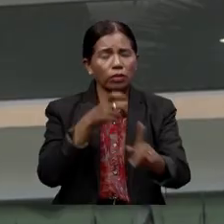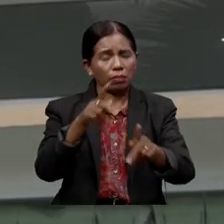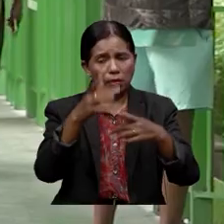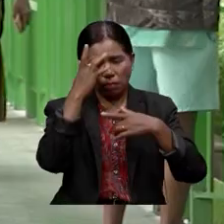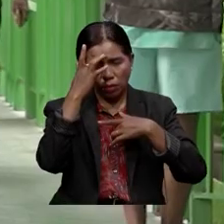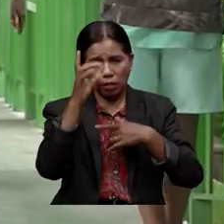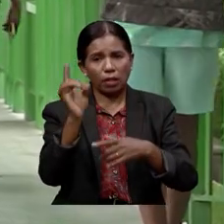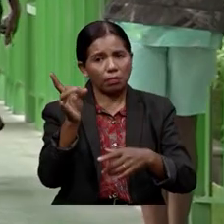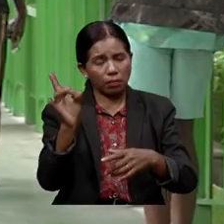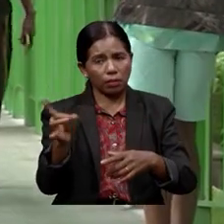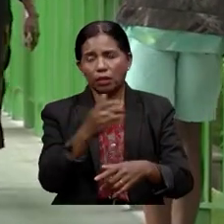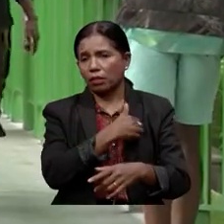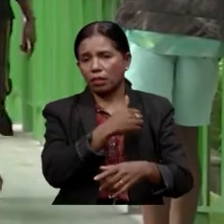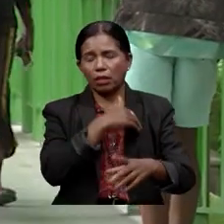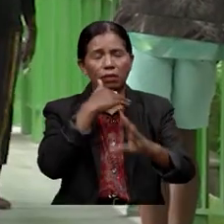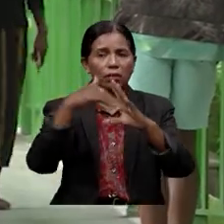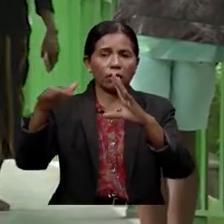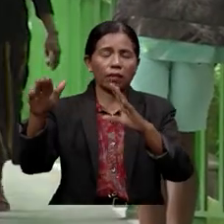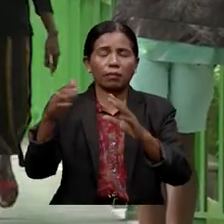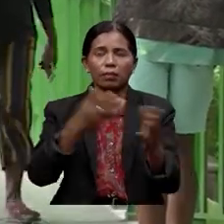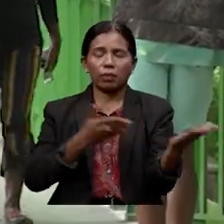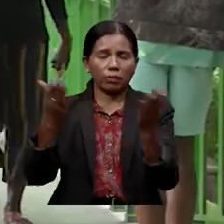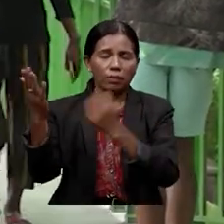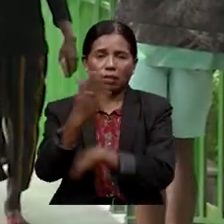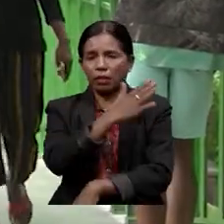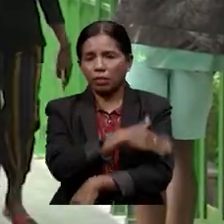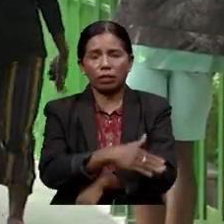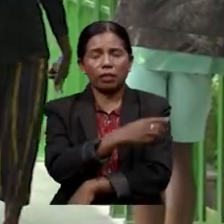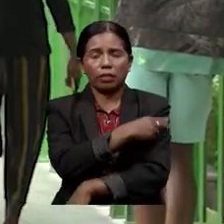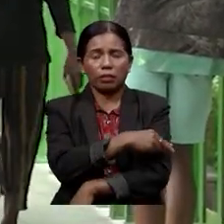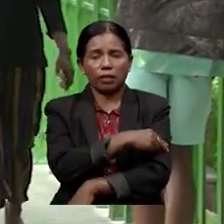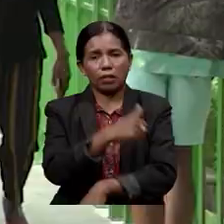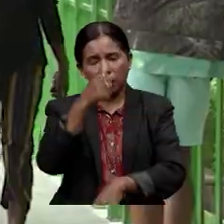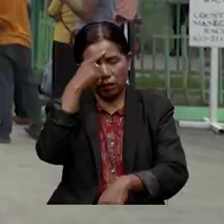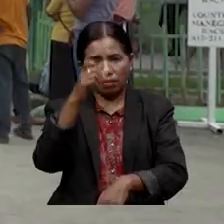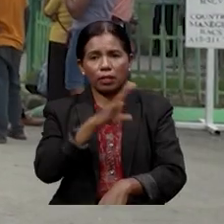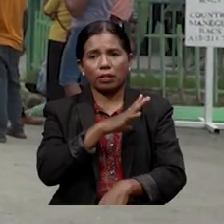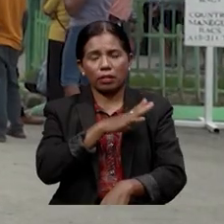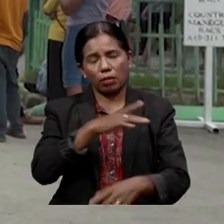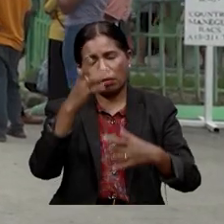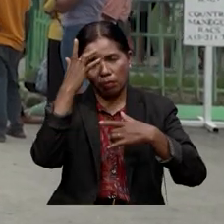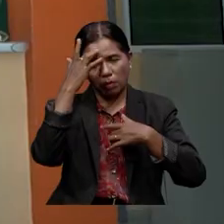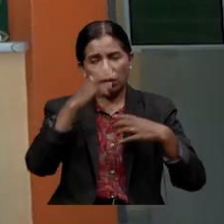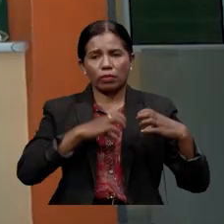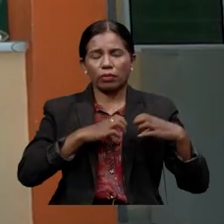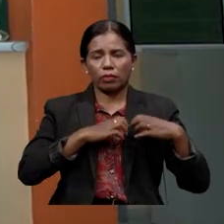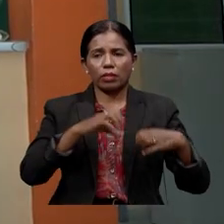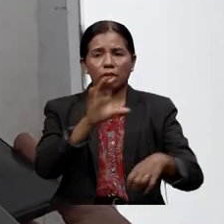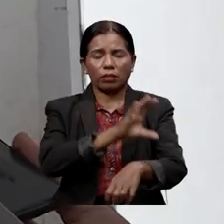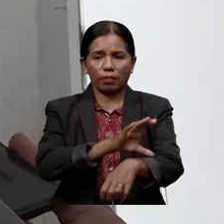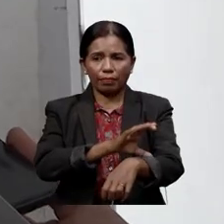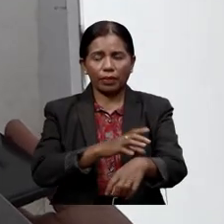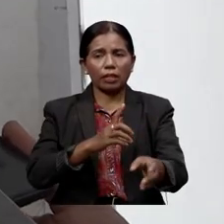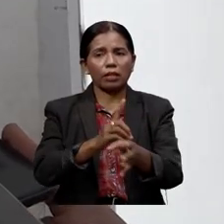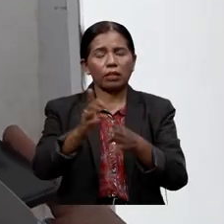aluno Resin Max de transfere, também se reindecisão com o governo, no paciente Iracne, a maioria sofre moras fua no cancro. Tu é